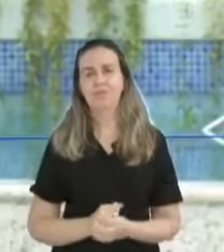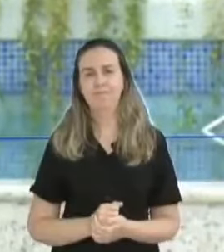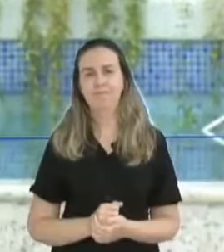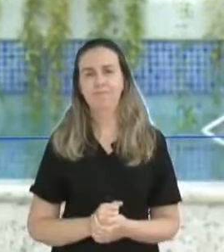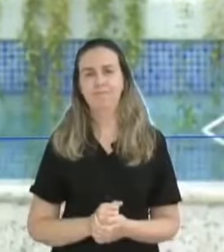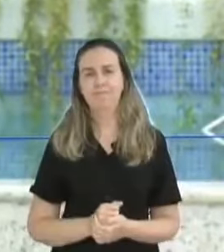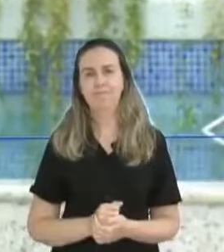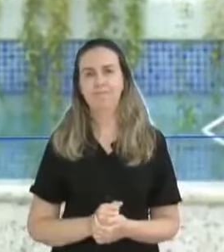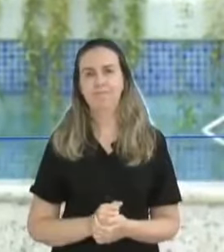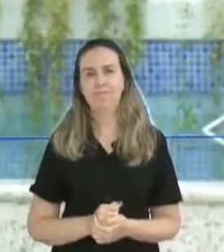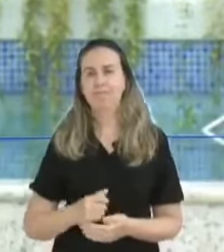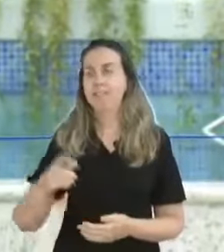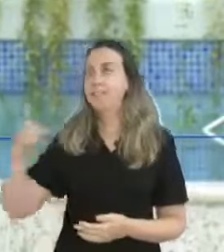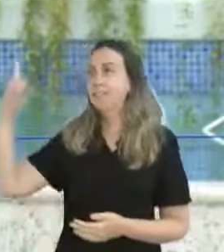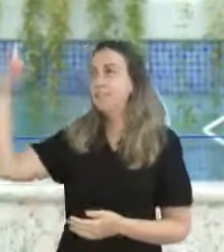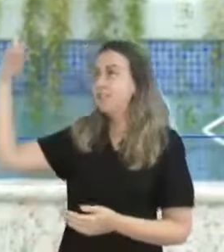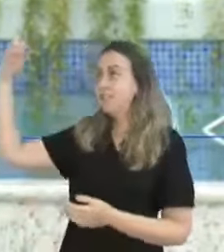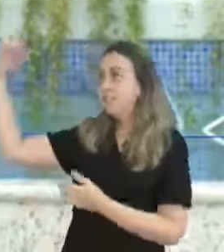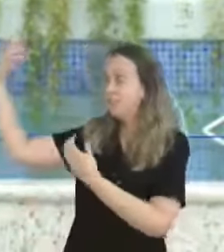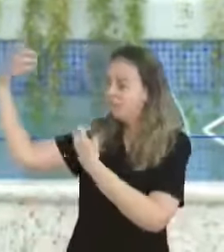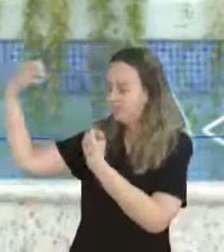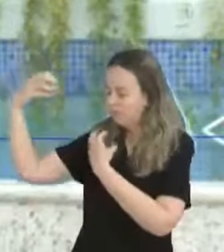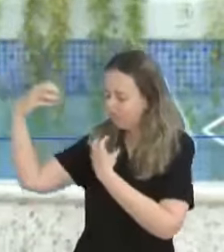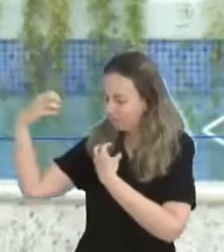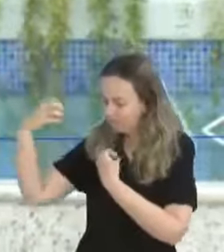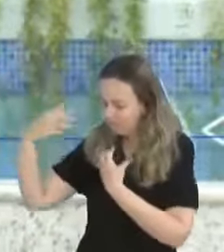e seremos convertidos.